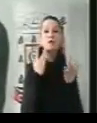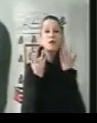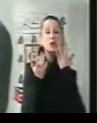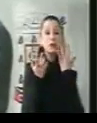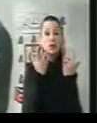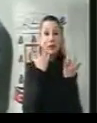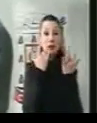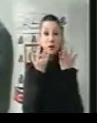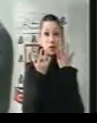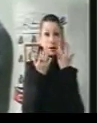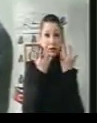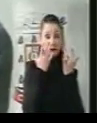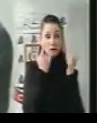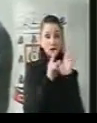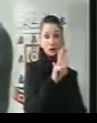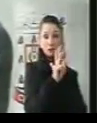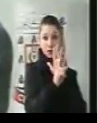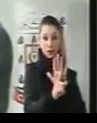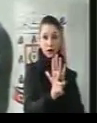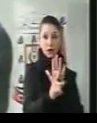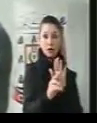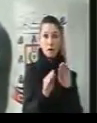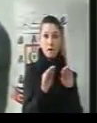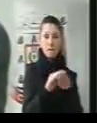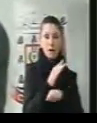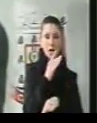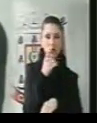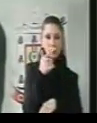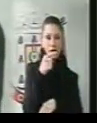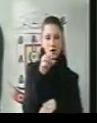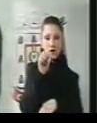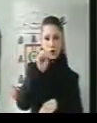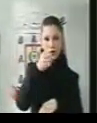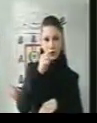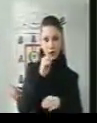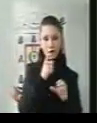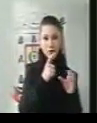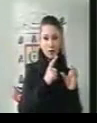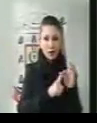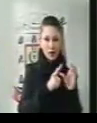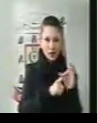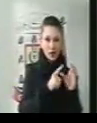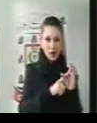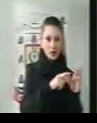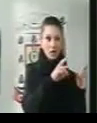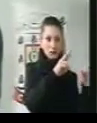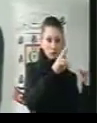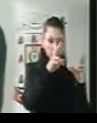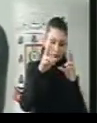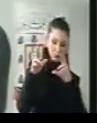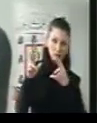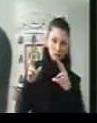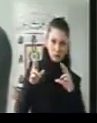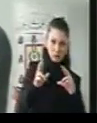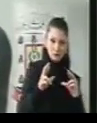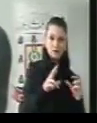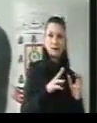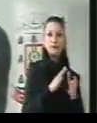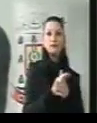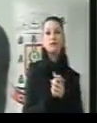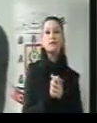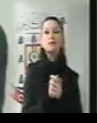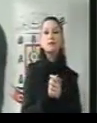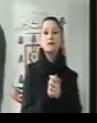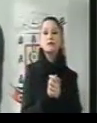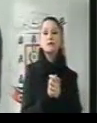será apresentada em mais de 28 cidades aqui da nossa região, para os estudantes,